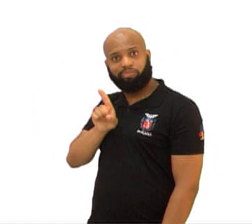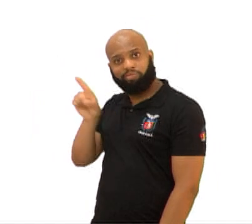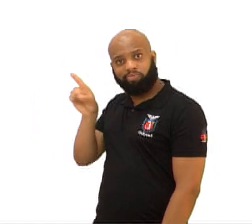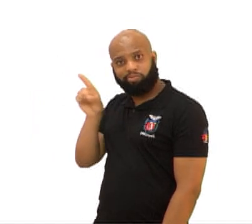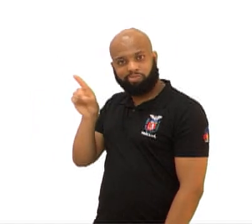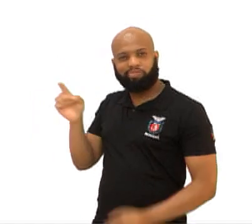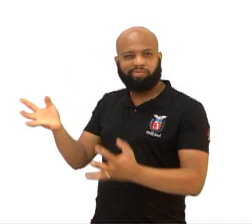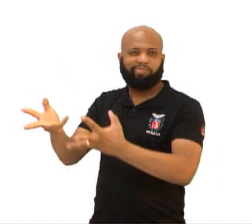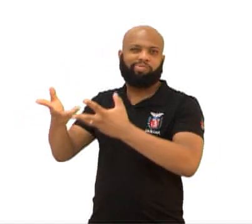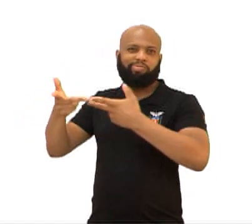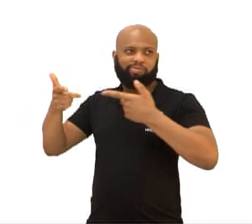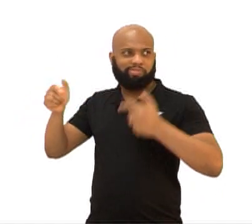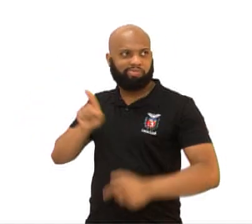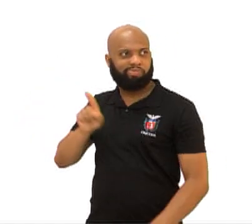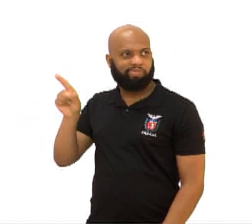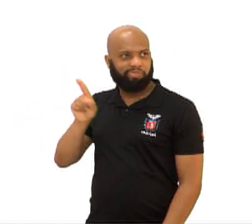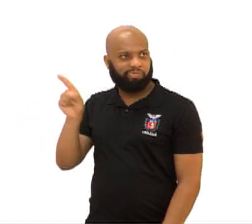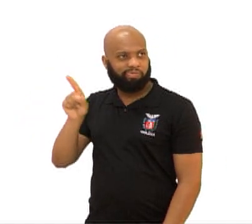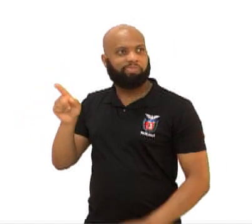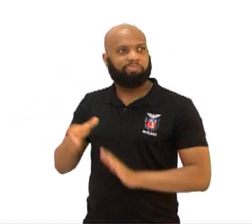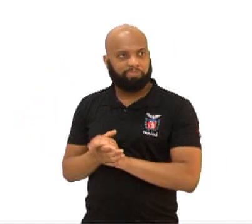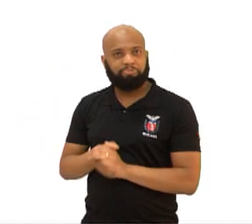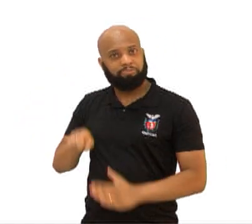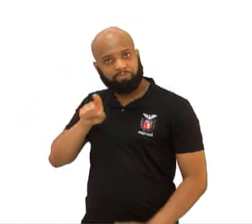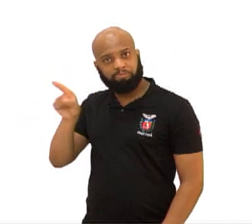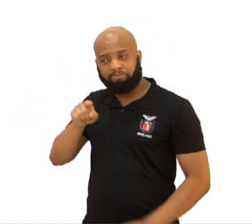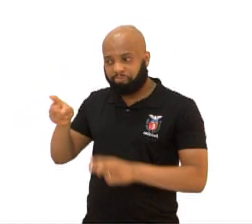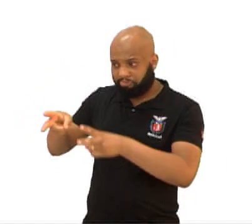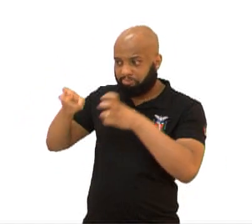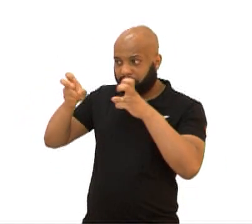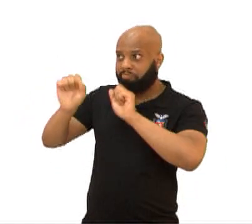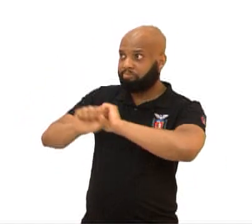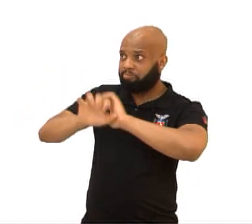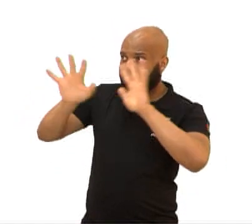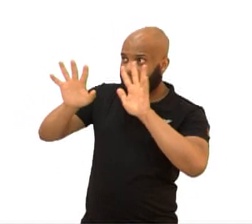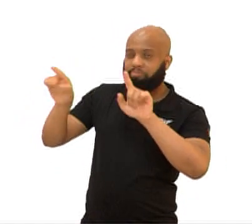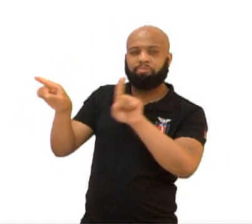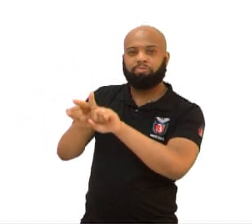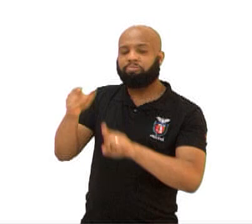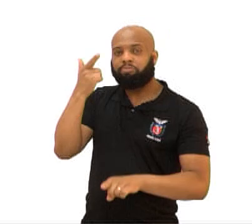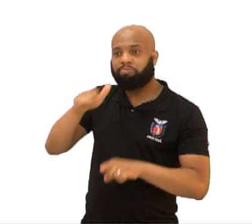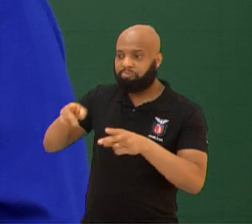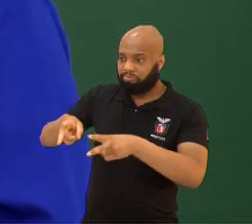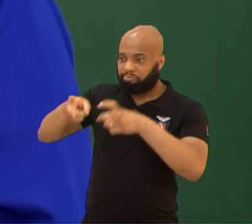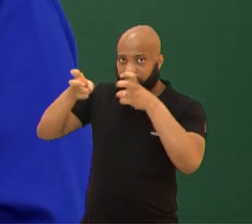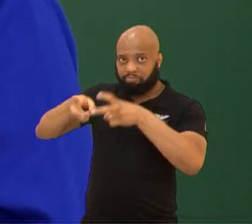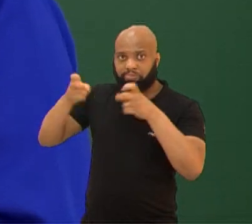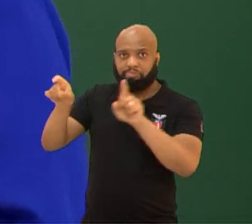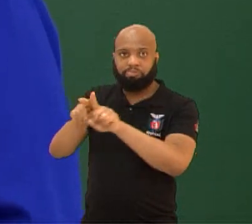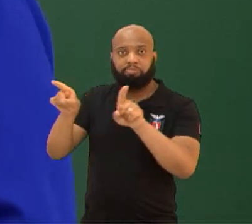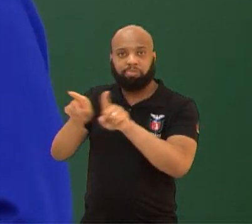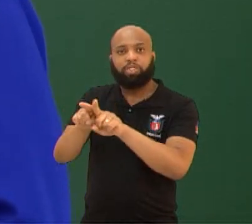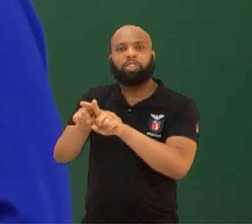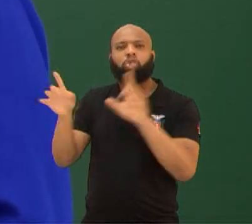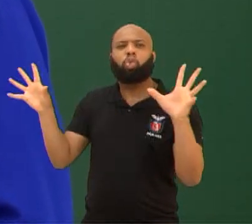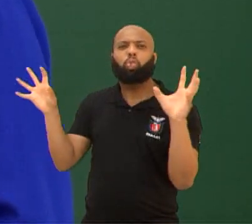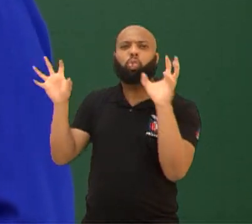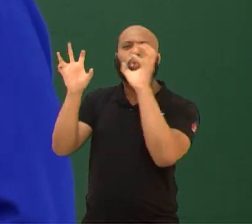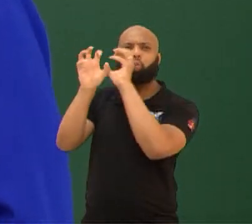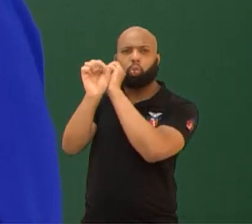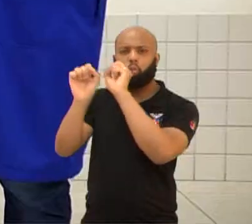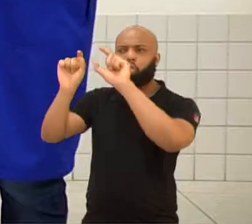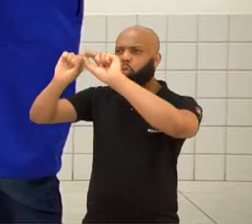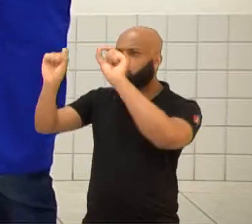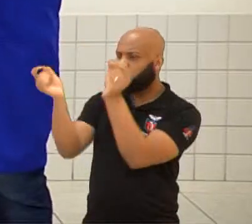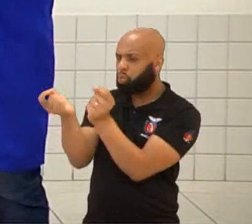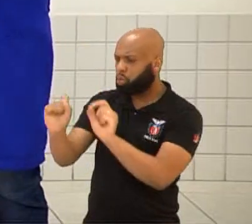organismo maravilhoso aqui, que é o Glena. Tá? Então ela conseguia perceber claro e conseguia perceber escuro. Isso é importante na sobrevivência,